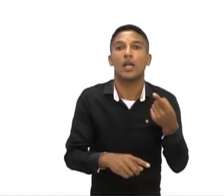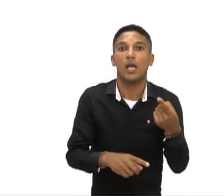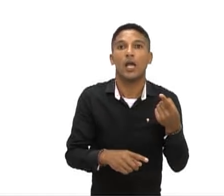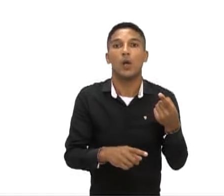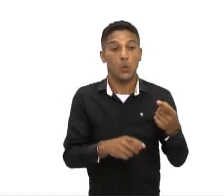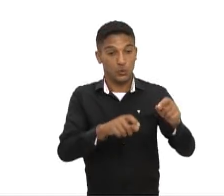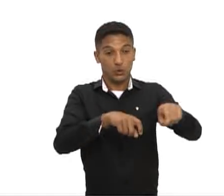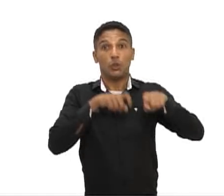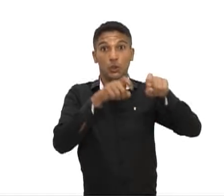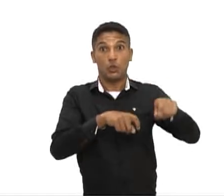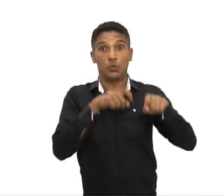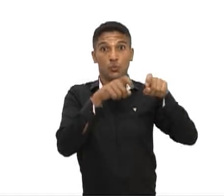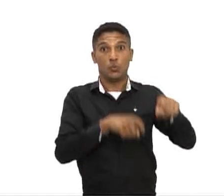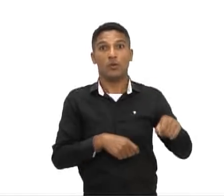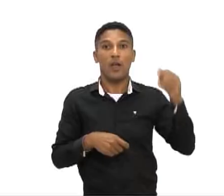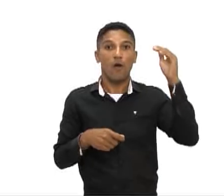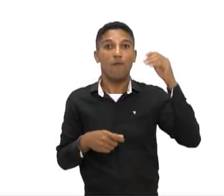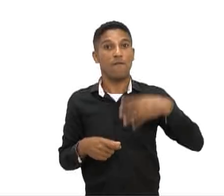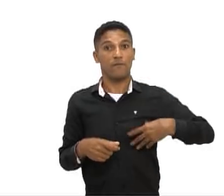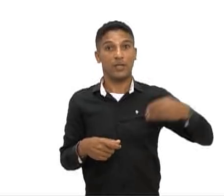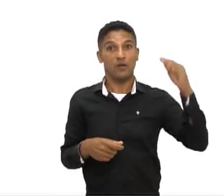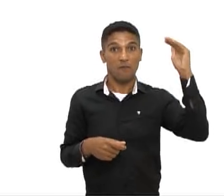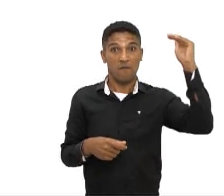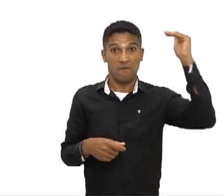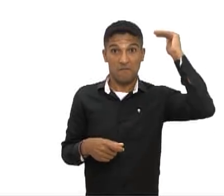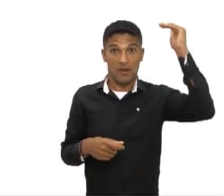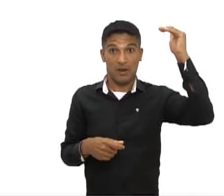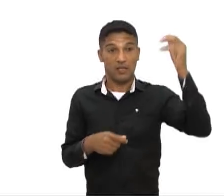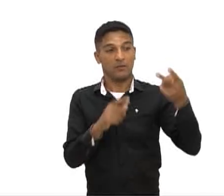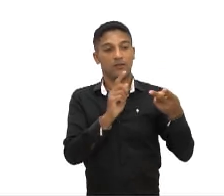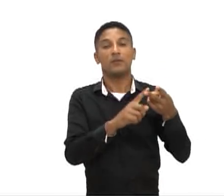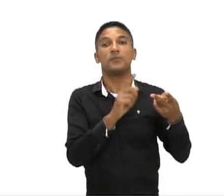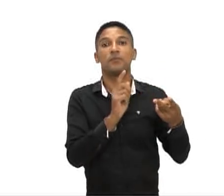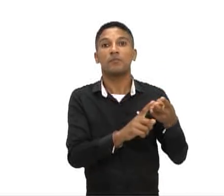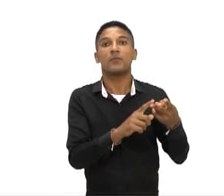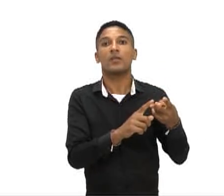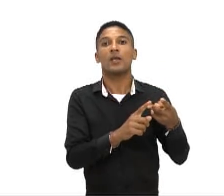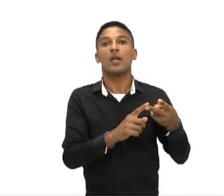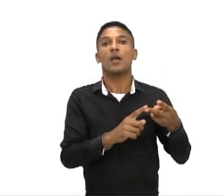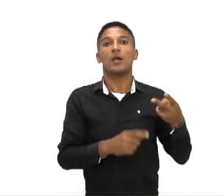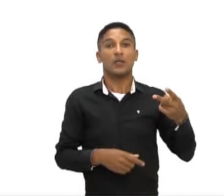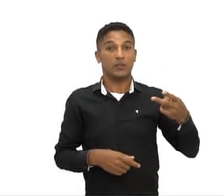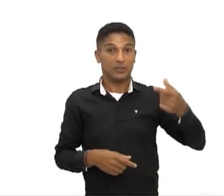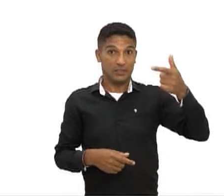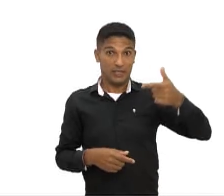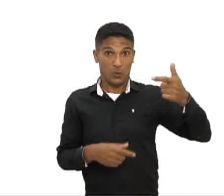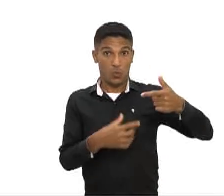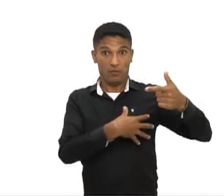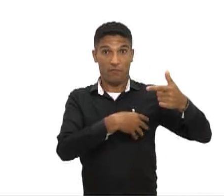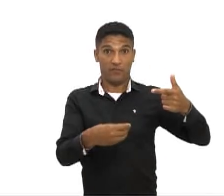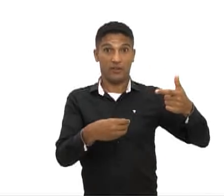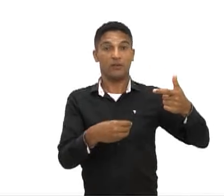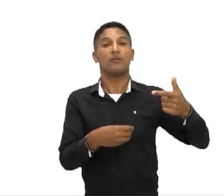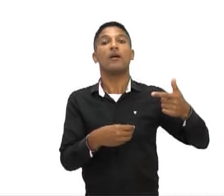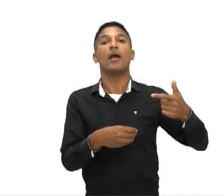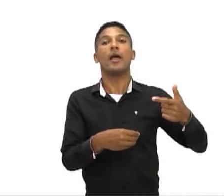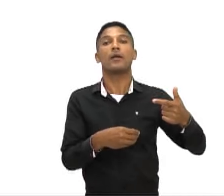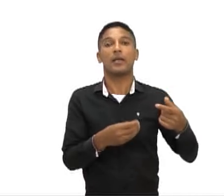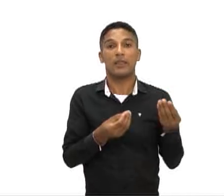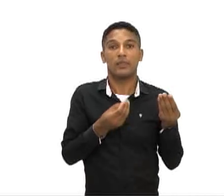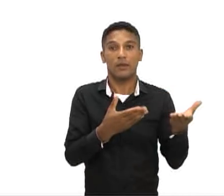o burrinho, e o caçula ficou com o gato. Este último, nada satisfeito com o que lhe